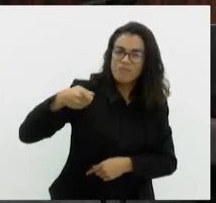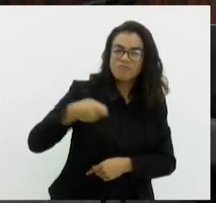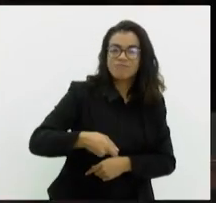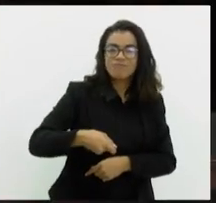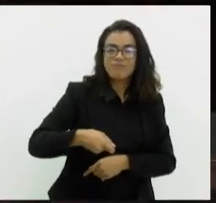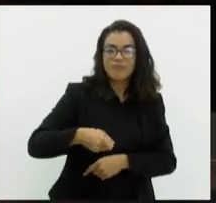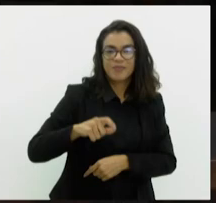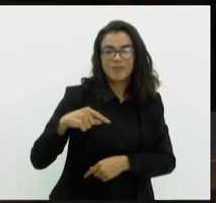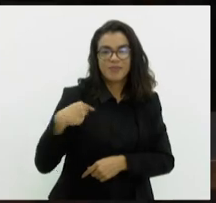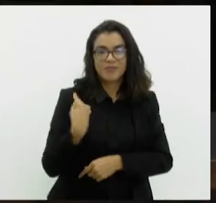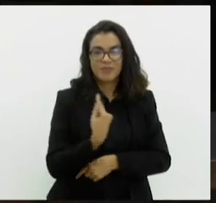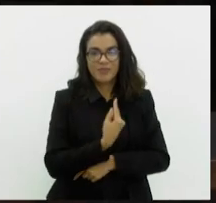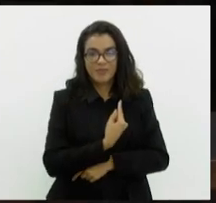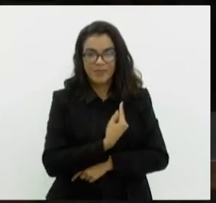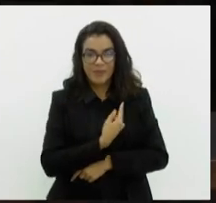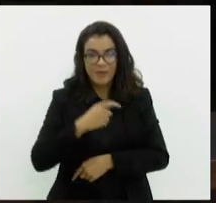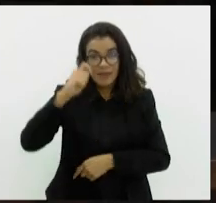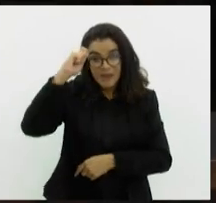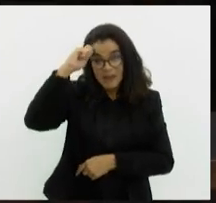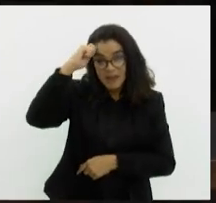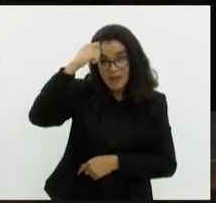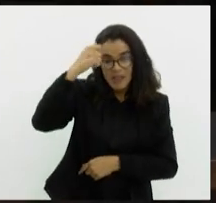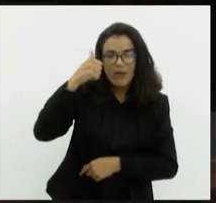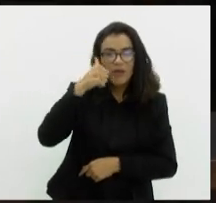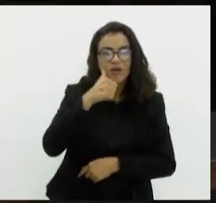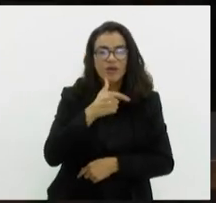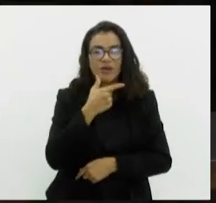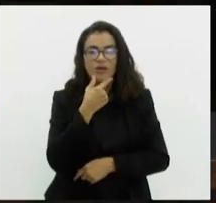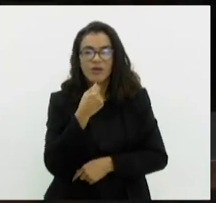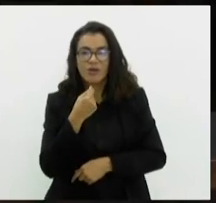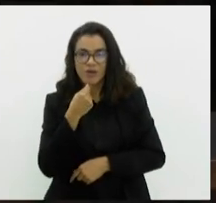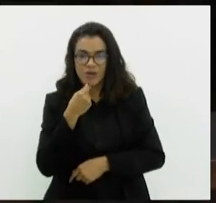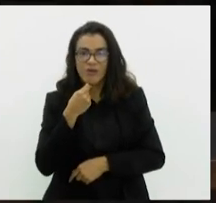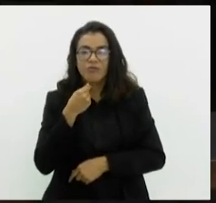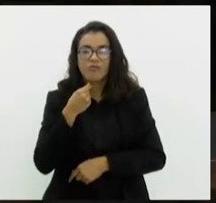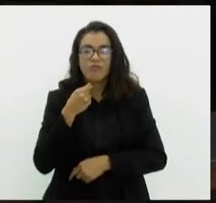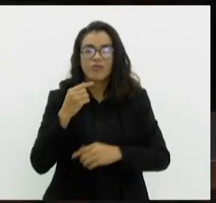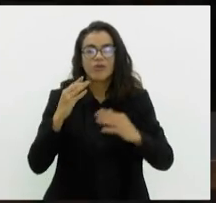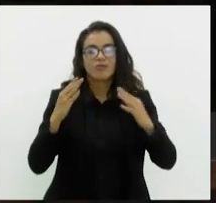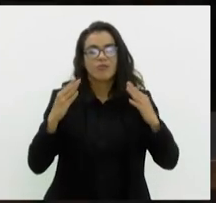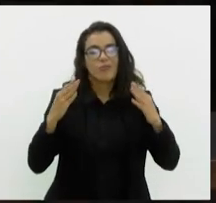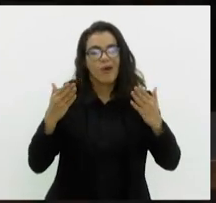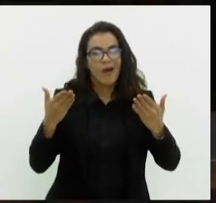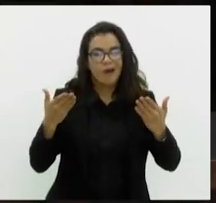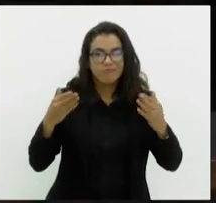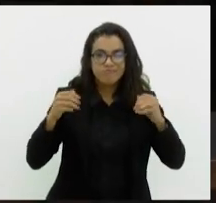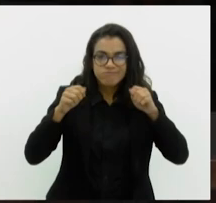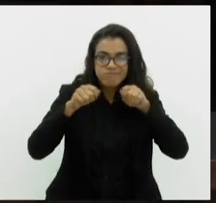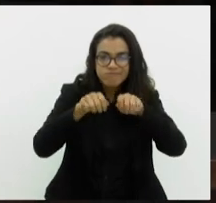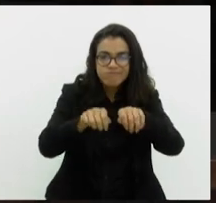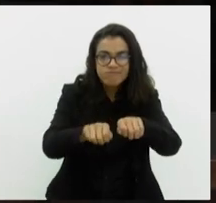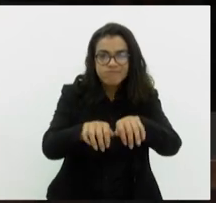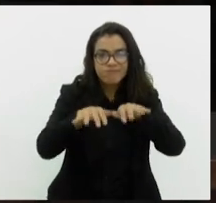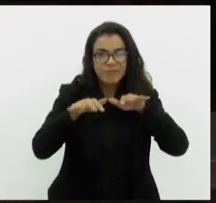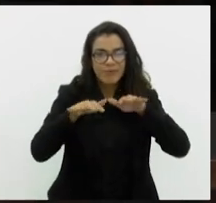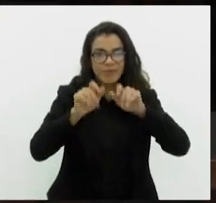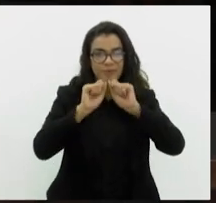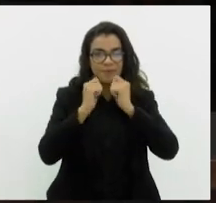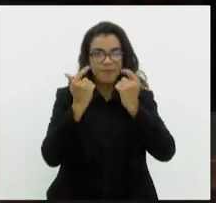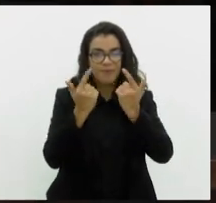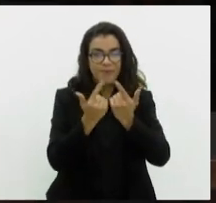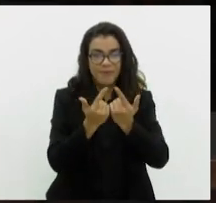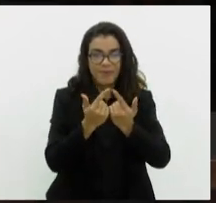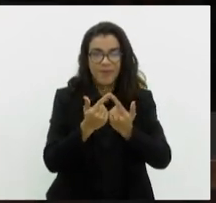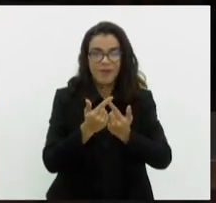uma obrigação de nós, negros e negras, quando chega dentro de uma casa legislativa, reconhecer as nossas e